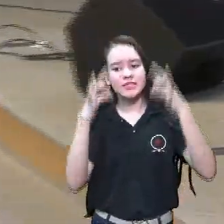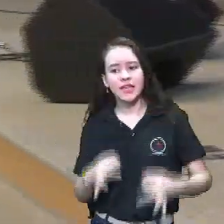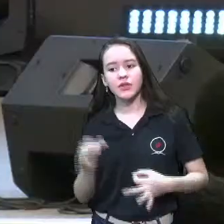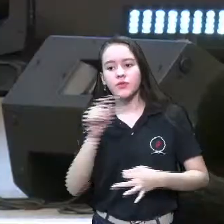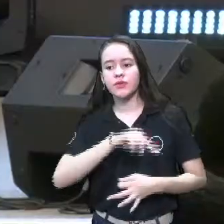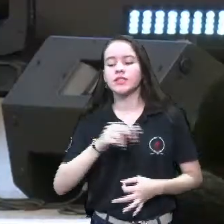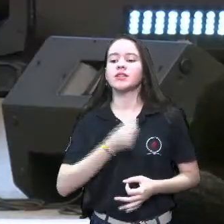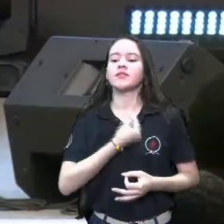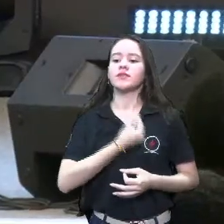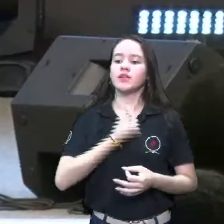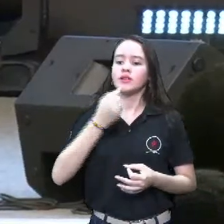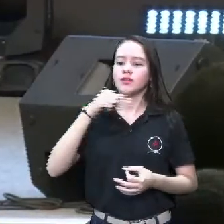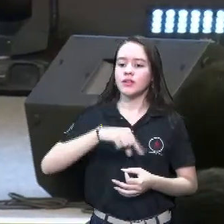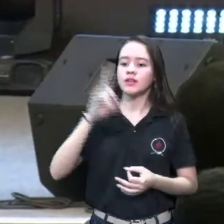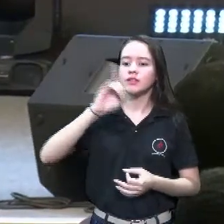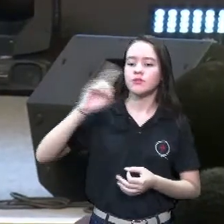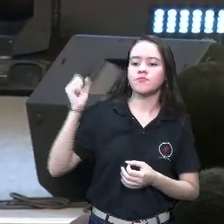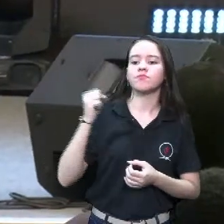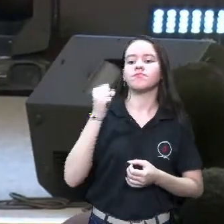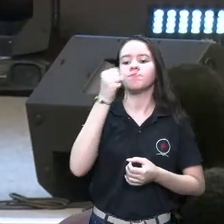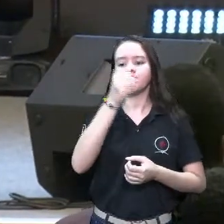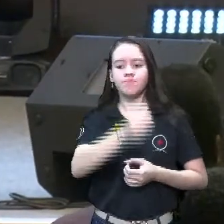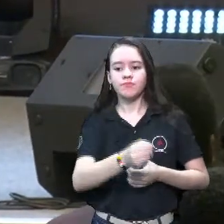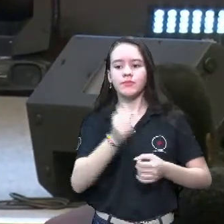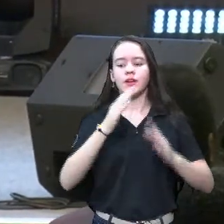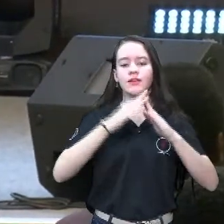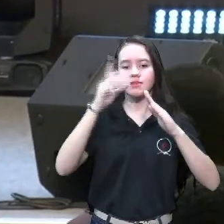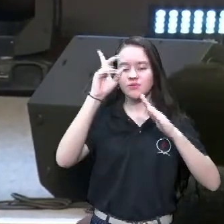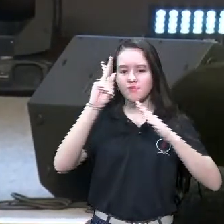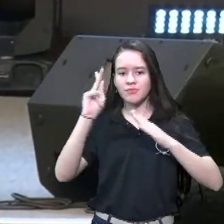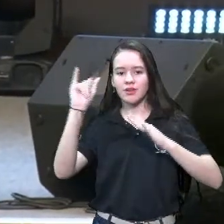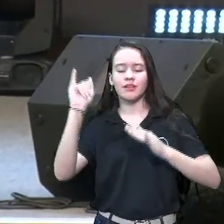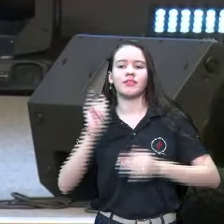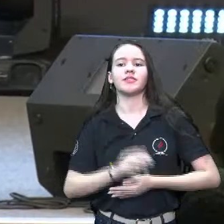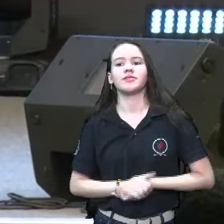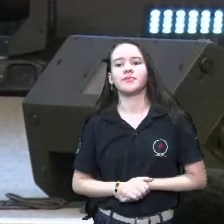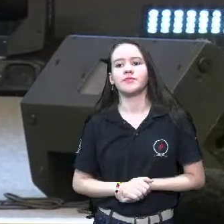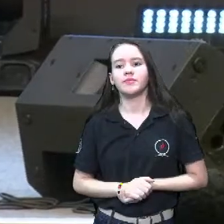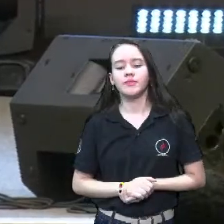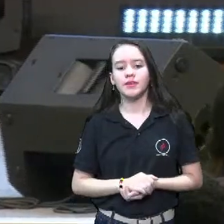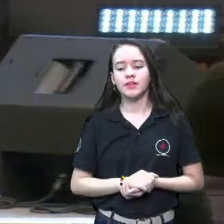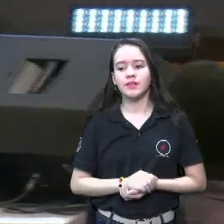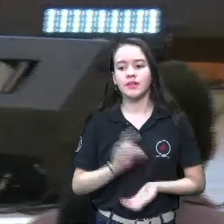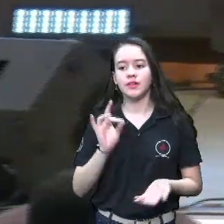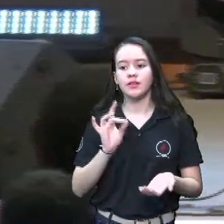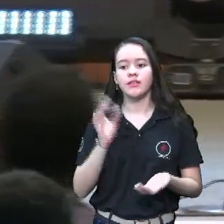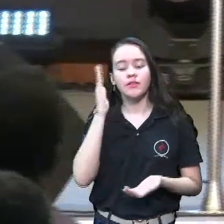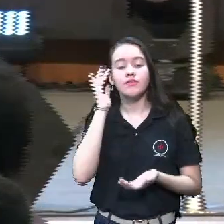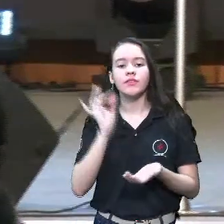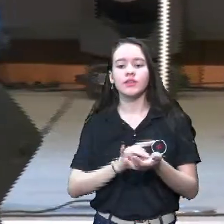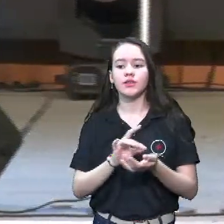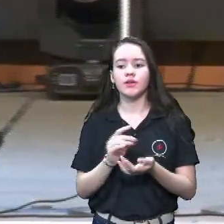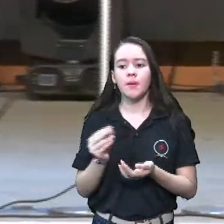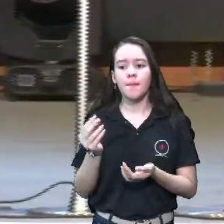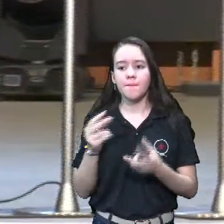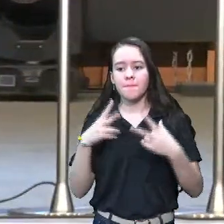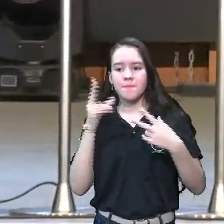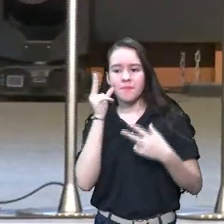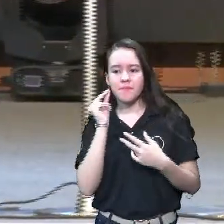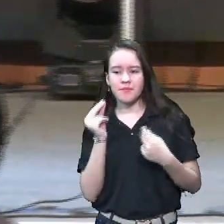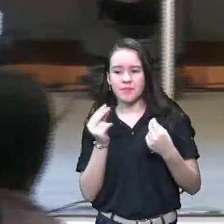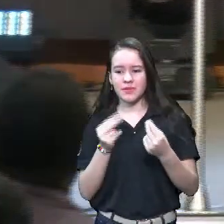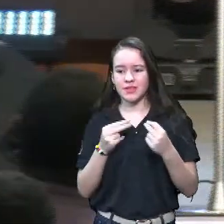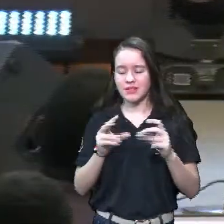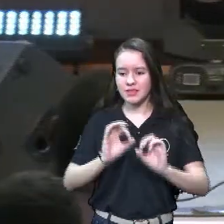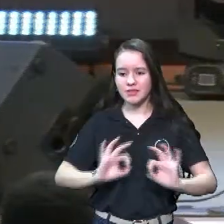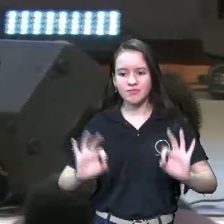que os deuses te colocou, acaba casa do teu pai. Sabe qual é a verdade? É que Judas não merecia, Pedro não merecia,